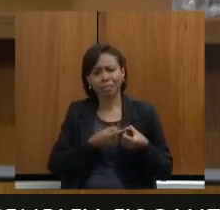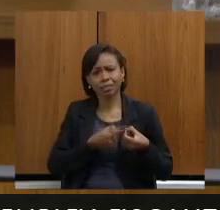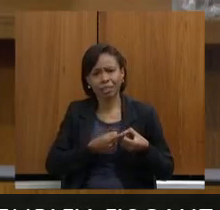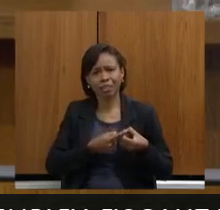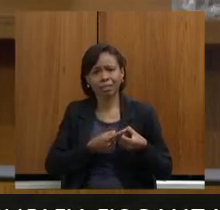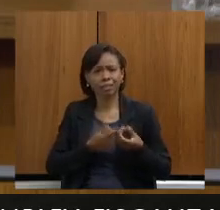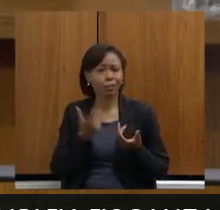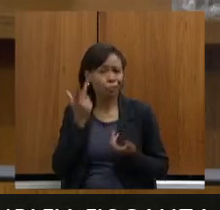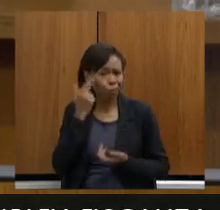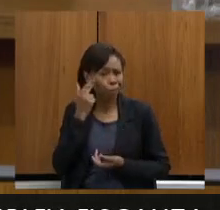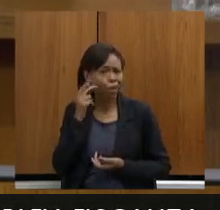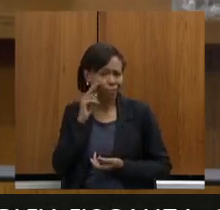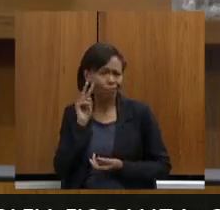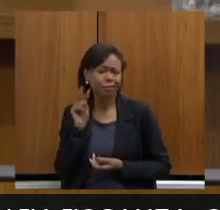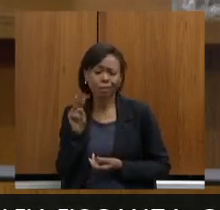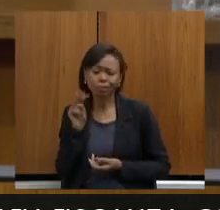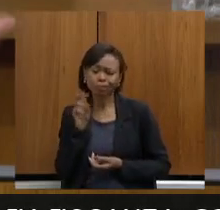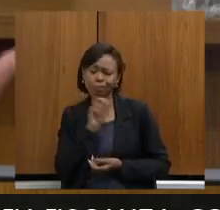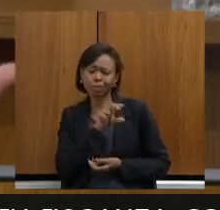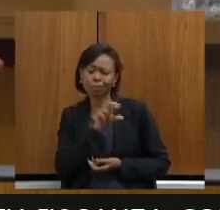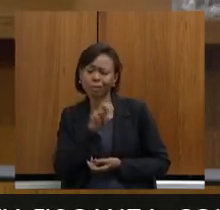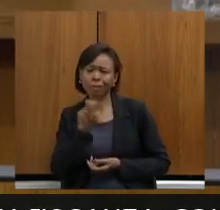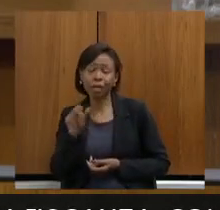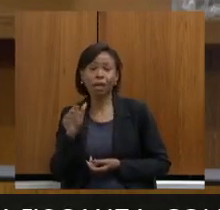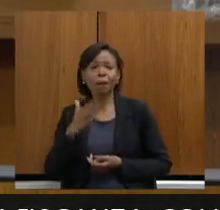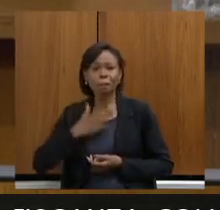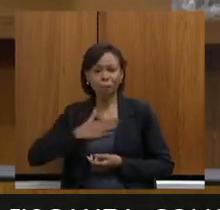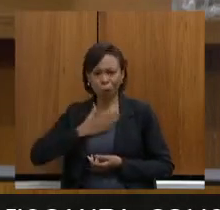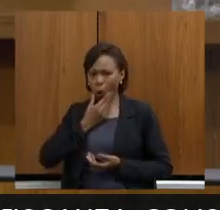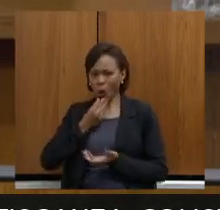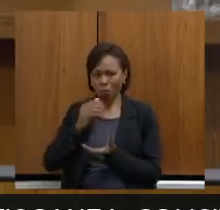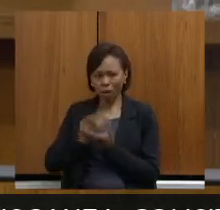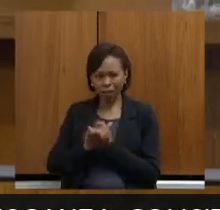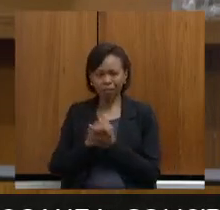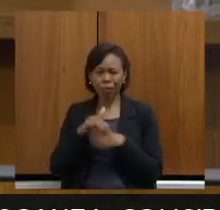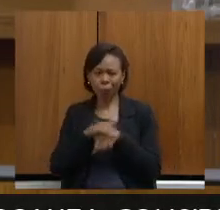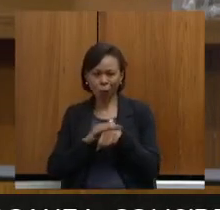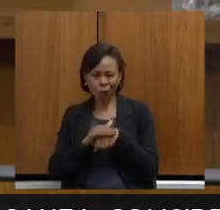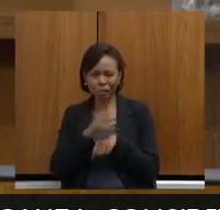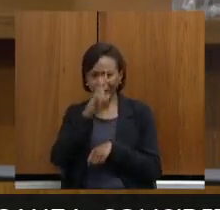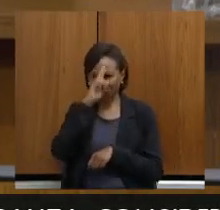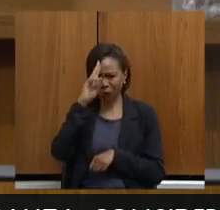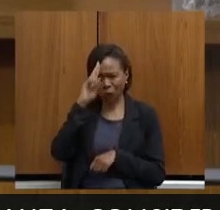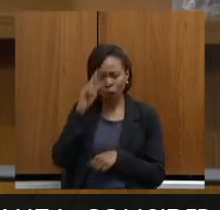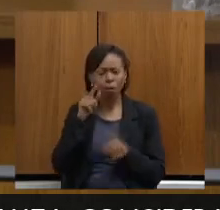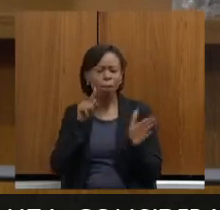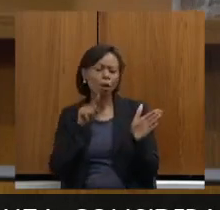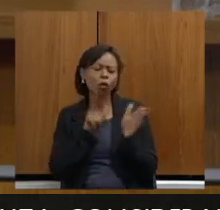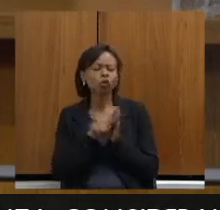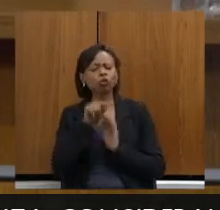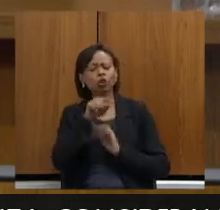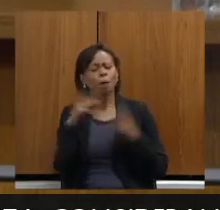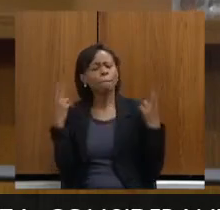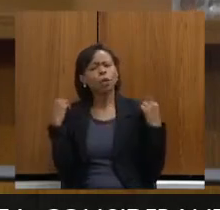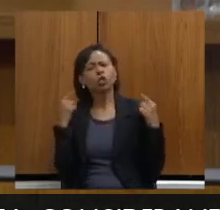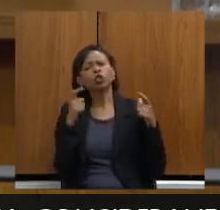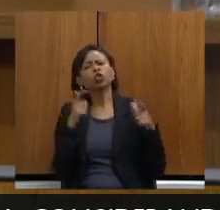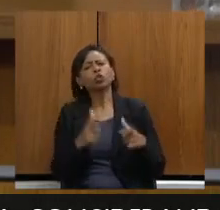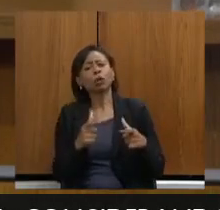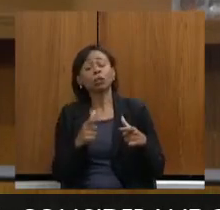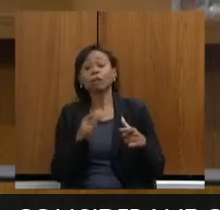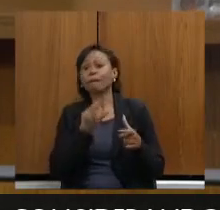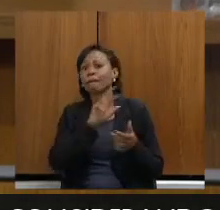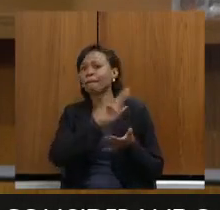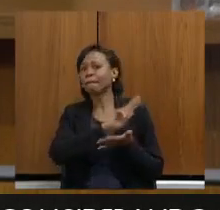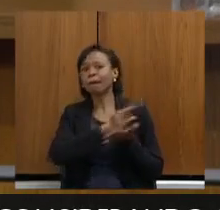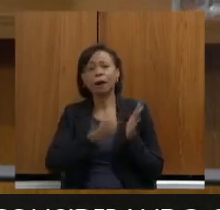a gente anda pela cidade e minha marida gosta muito de conversar e sempre que pega outra pergunta de ontem que você vem é a quantidade de gente que